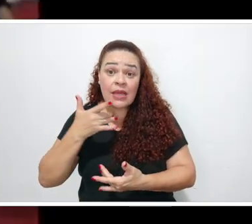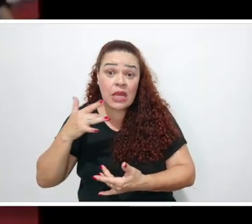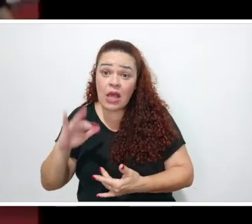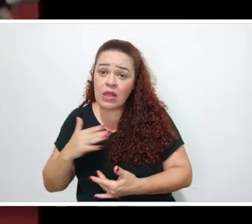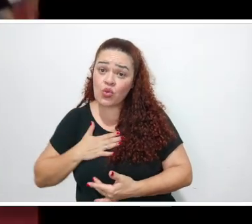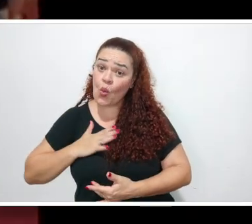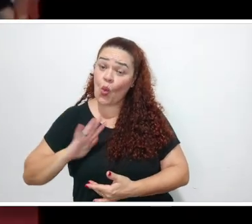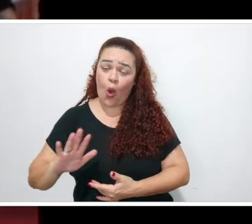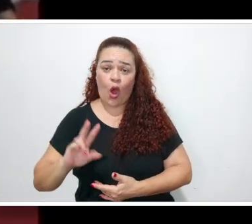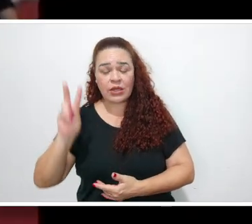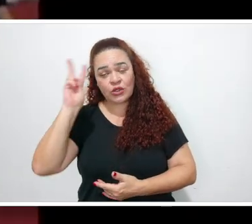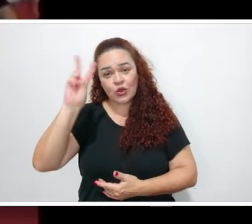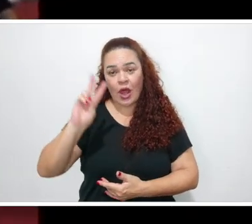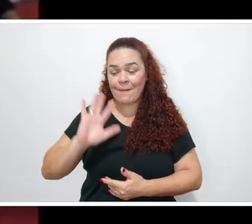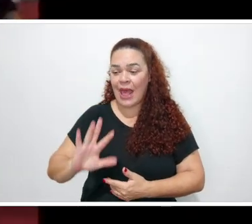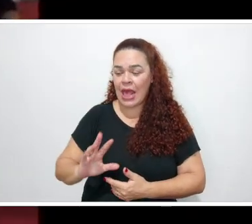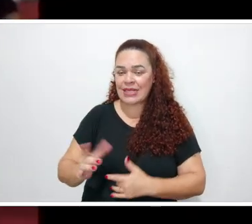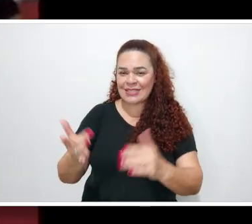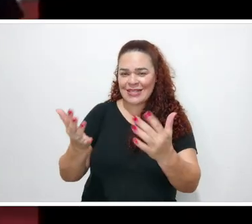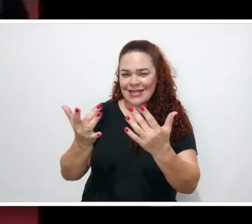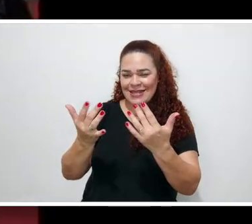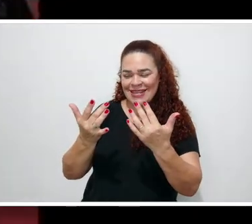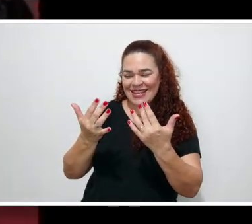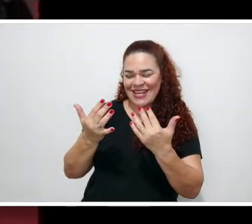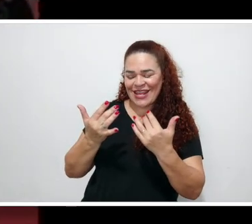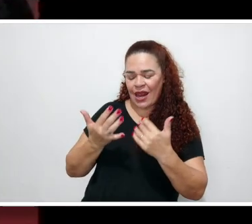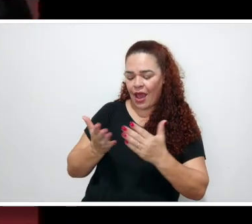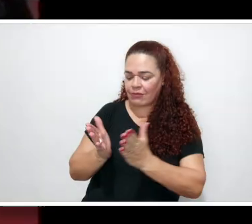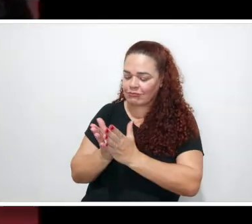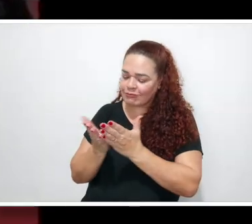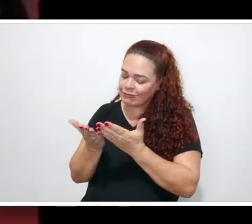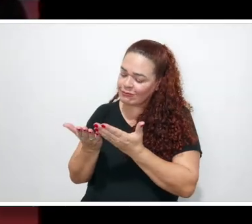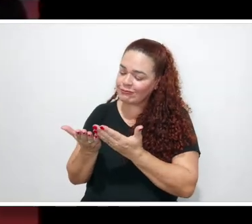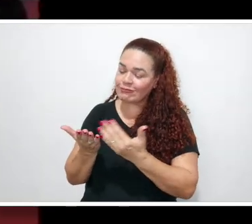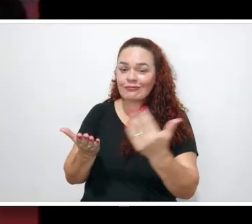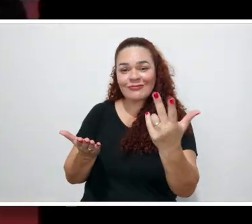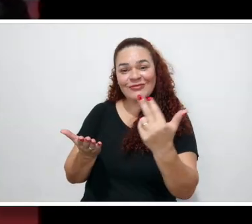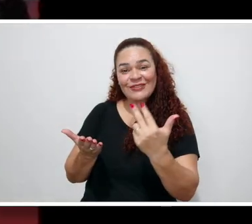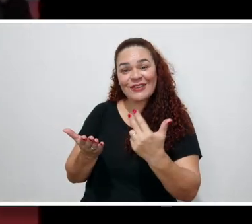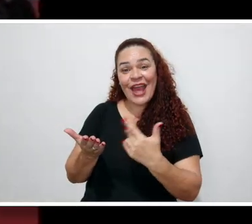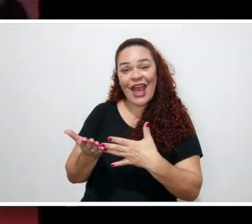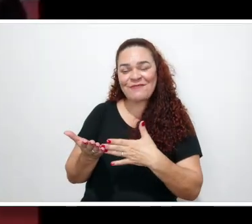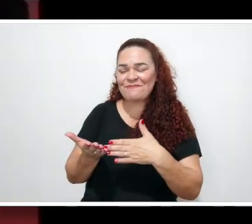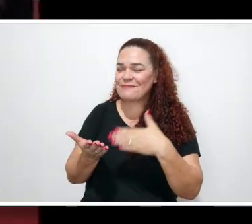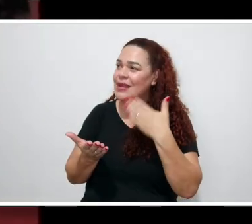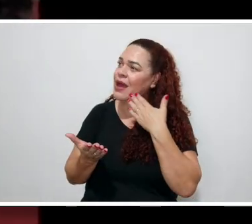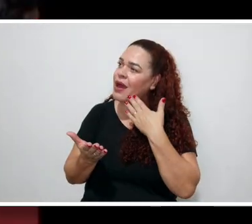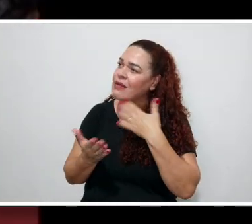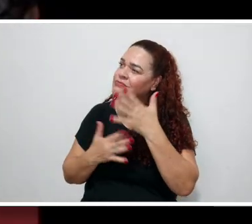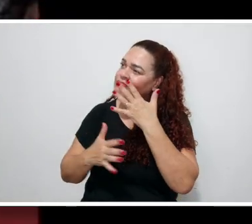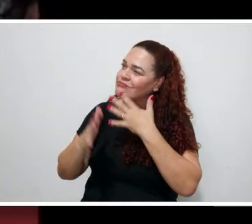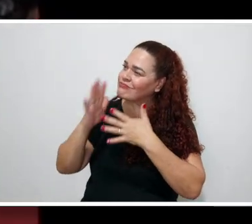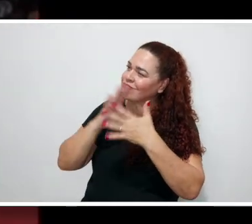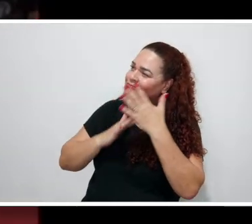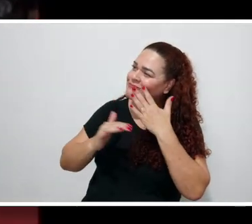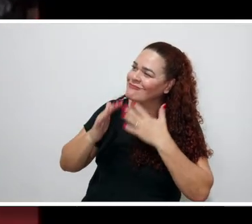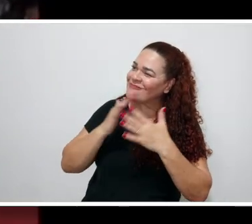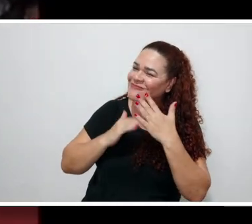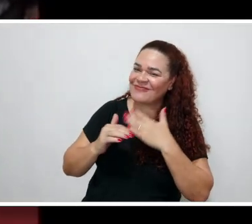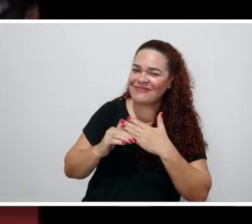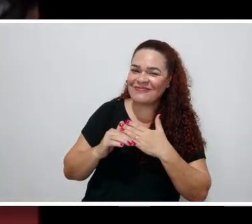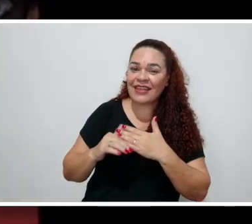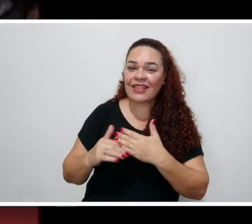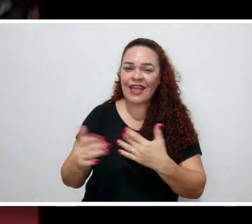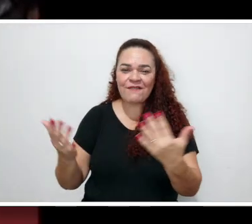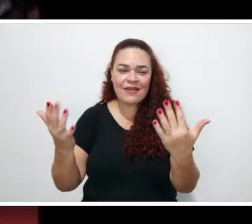crianças percebem a movimentação e logo se achegam para ouvir o conto do dia. As demais vêm e se